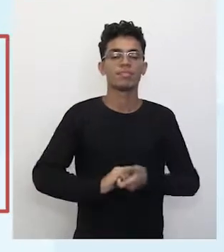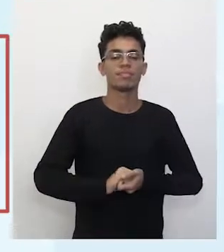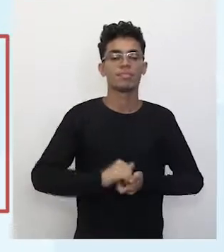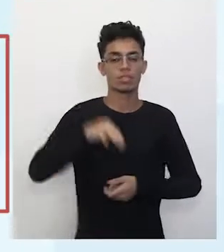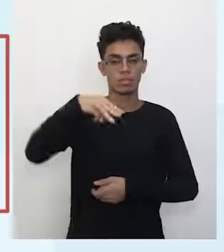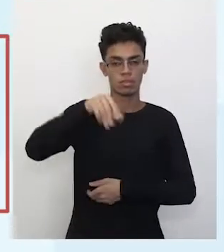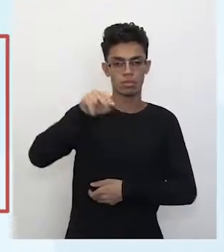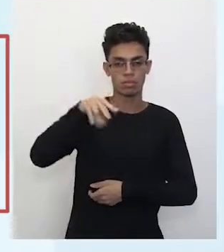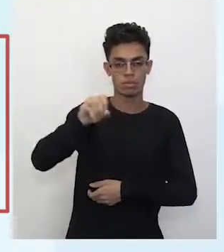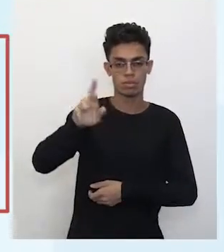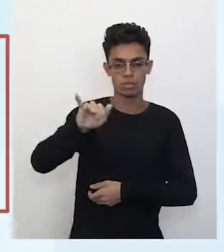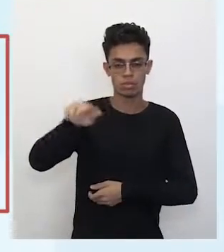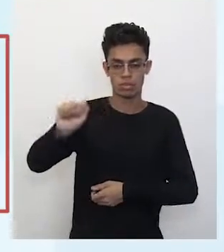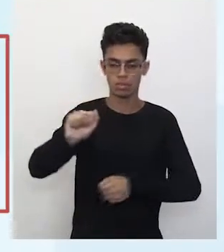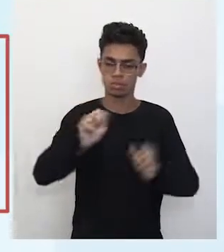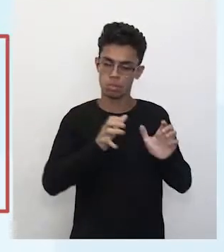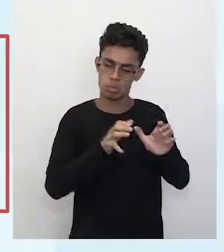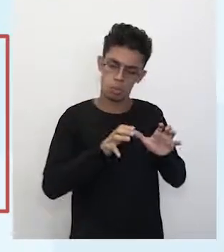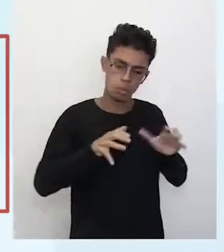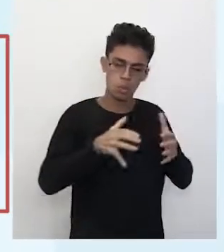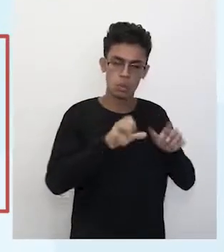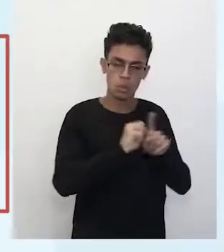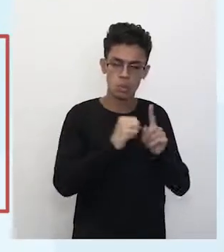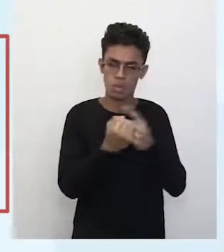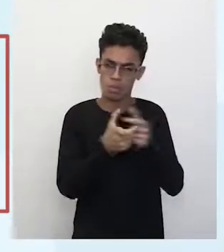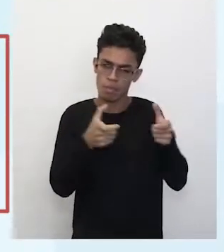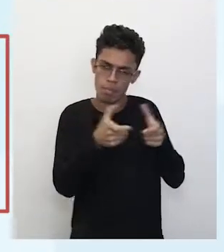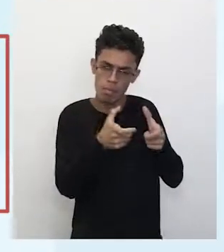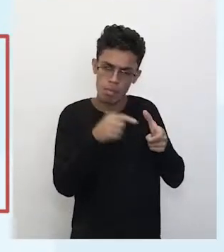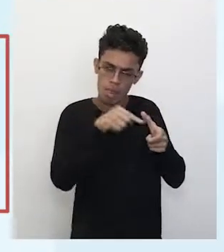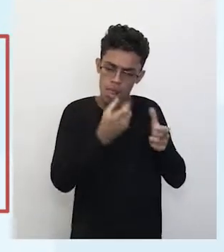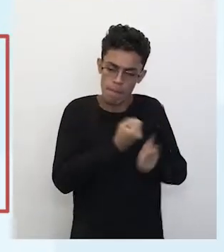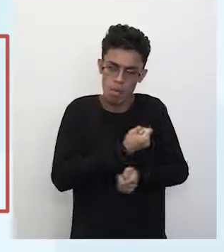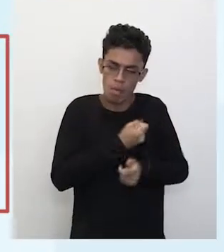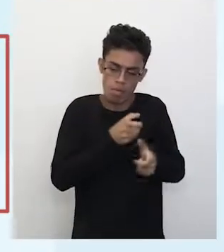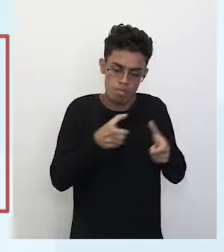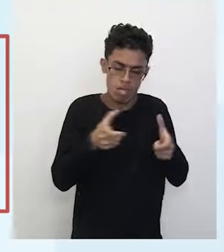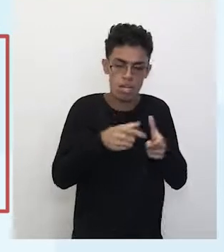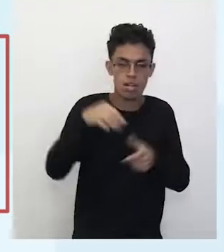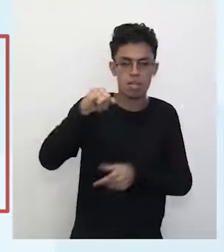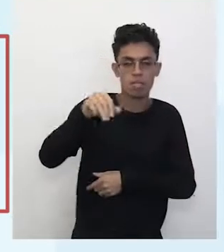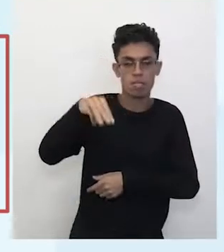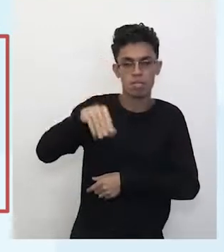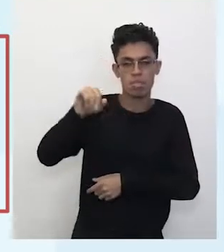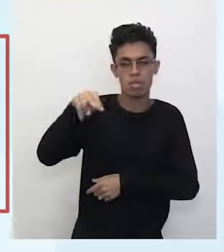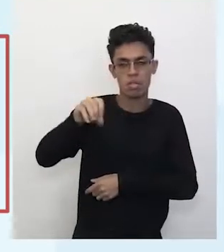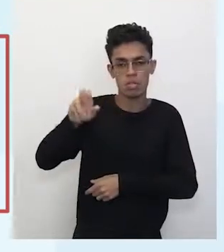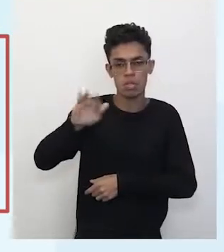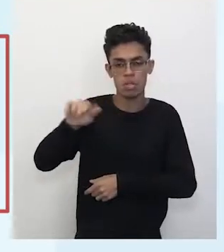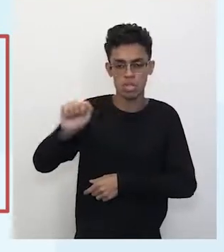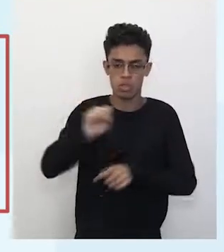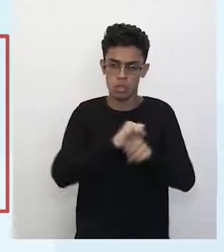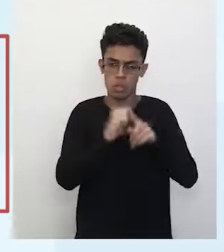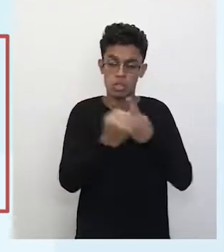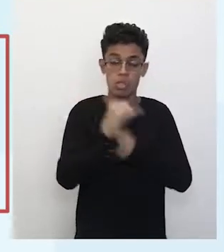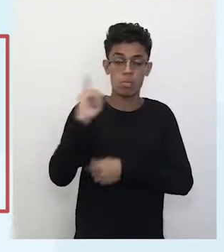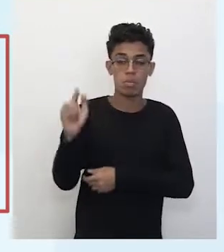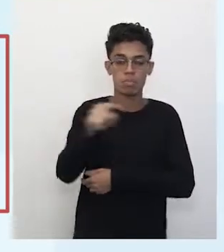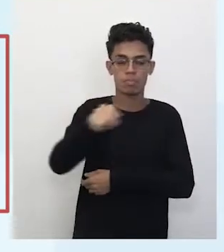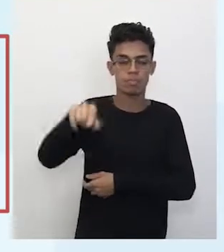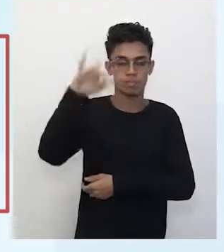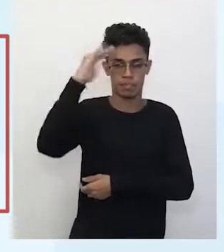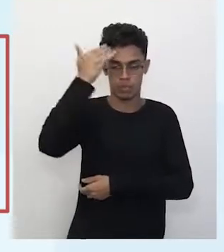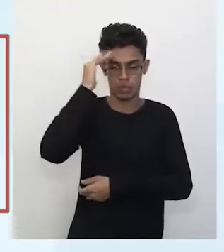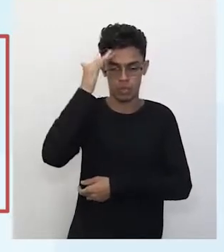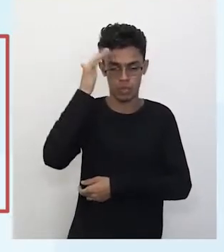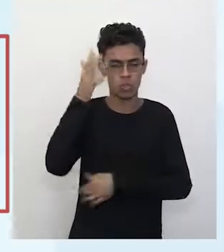minorias sociais não são a menor parte. Então, quando falamos em minorias sociais, é importante entender que